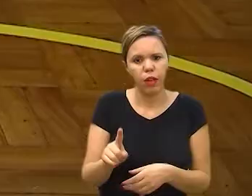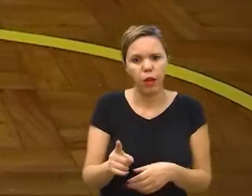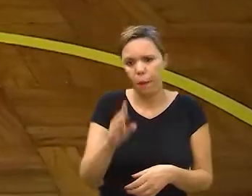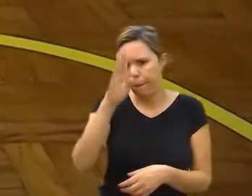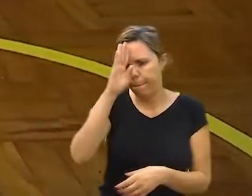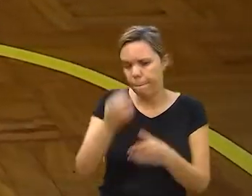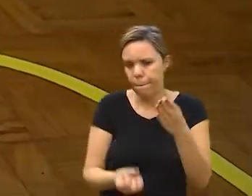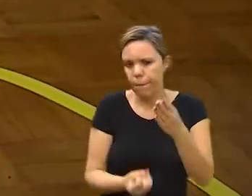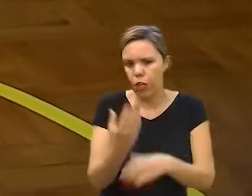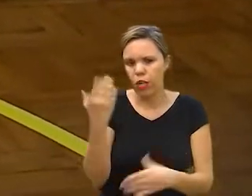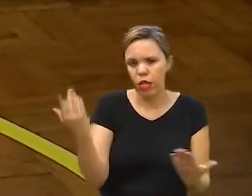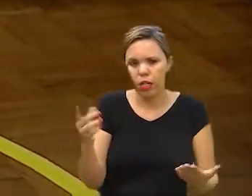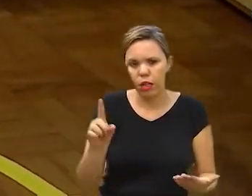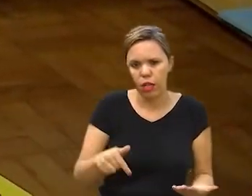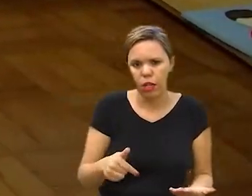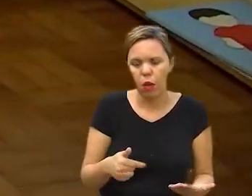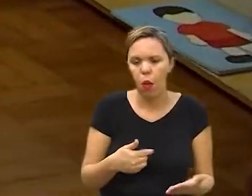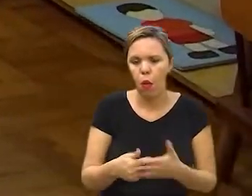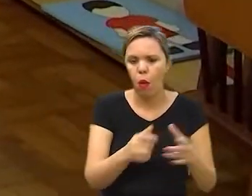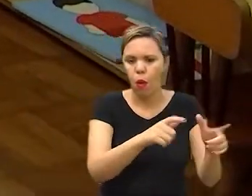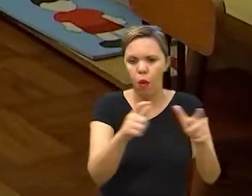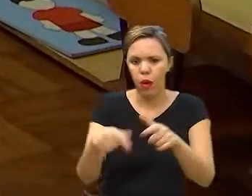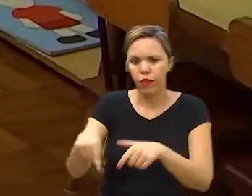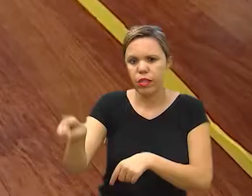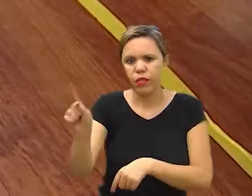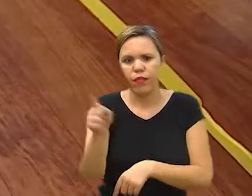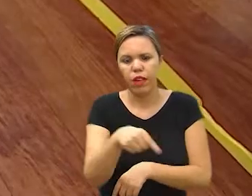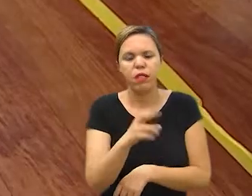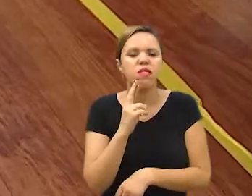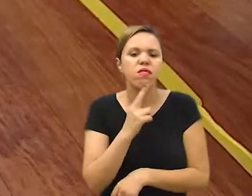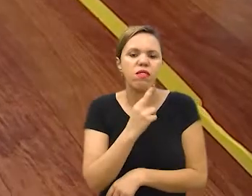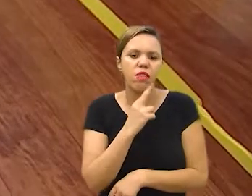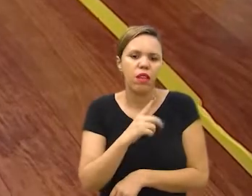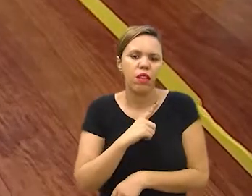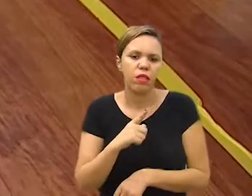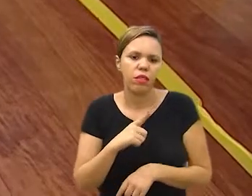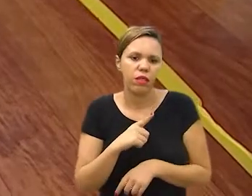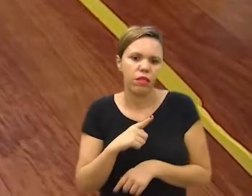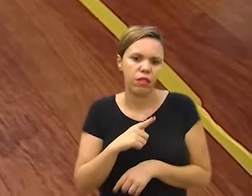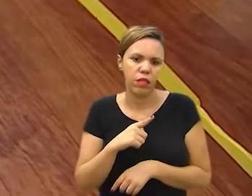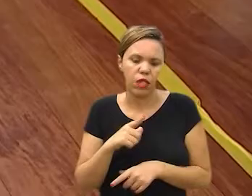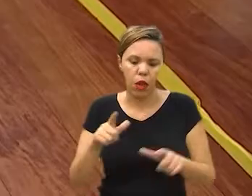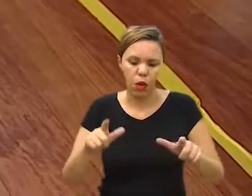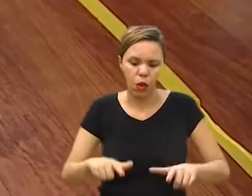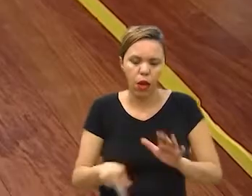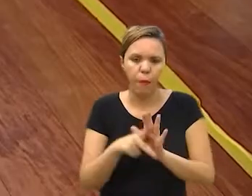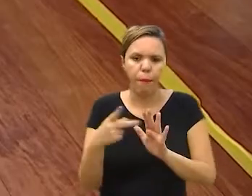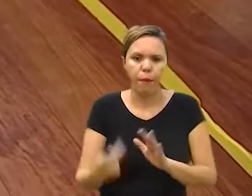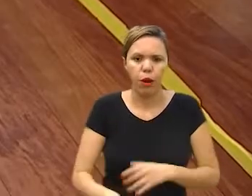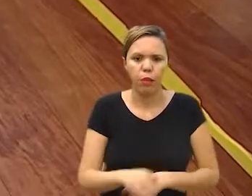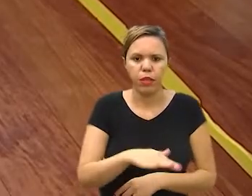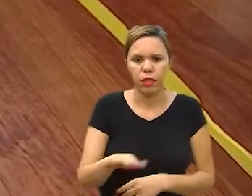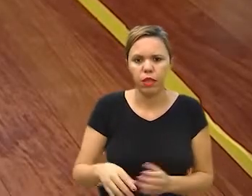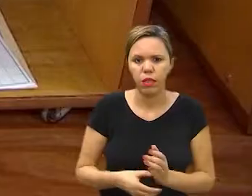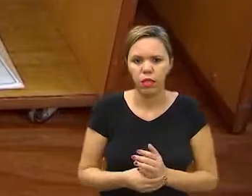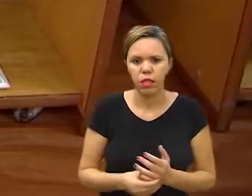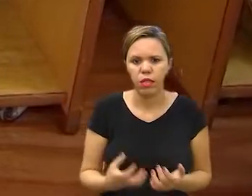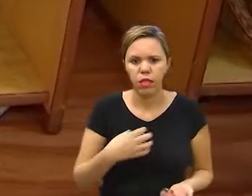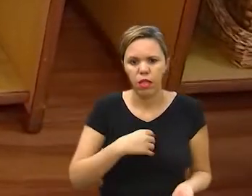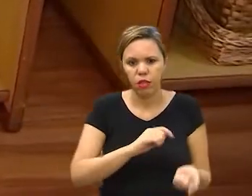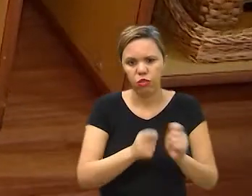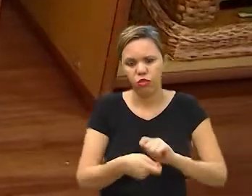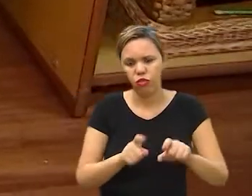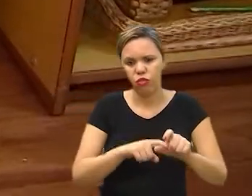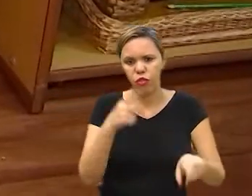pioneira nisso, né? Hoje, em qualquer espaço que você vai, restaurante, você tem o espaço Kids. É o chamado espaço que é onde a criança tem